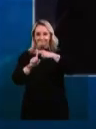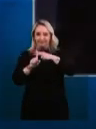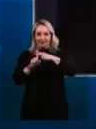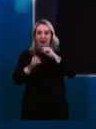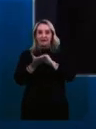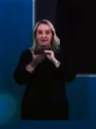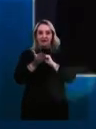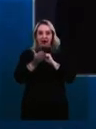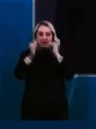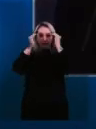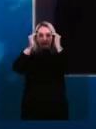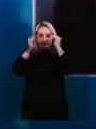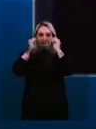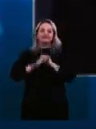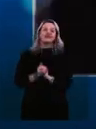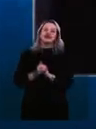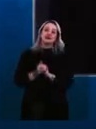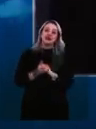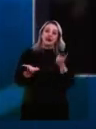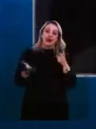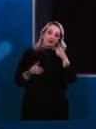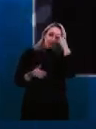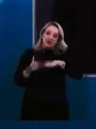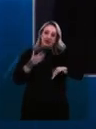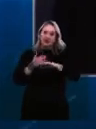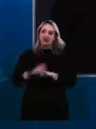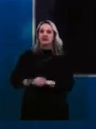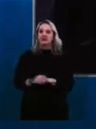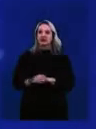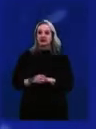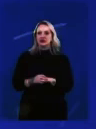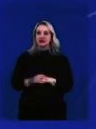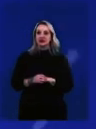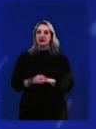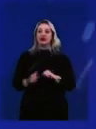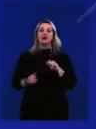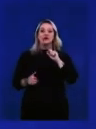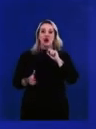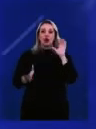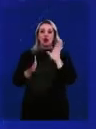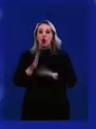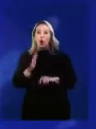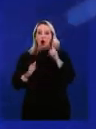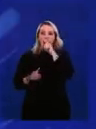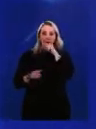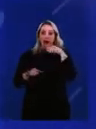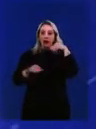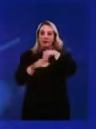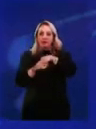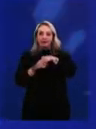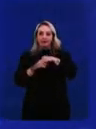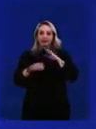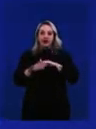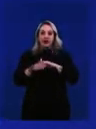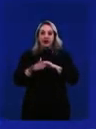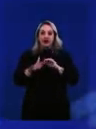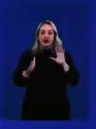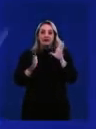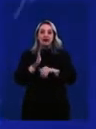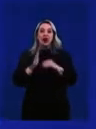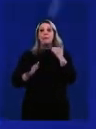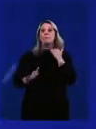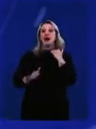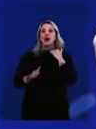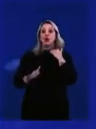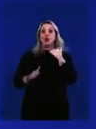da desonra, da miséria das pessoas. Foi assim na Angola, foi assim com o golpe que ele deu, fazendo parte da maior quadrilha de fraudes bancárias